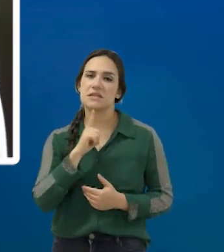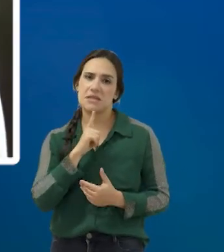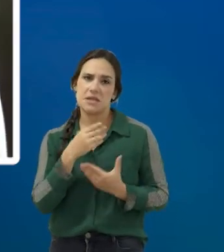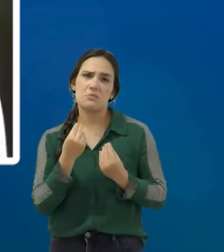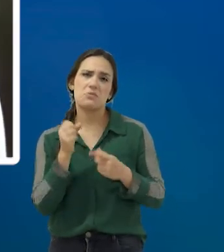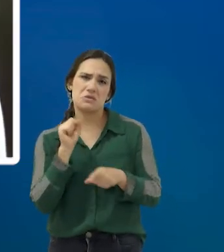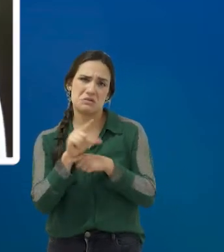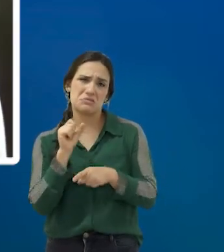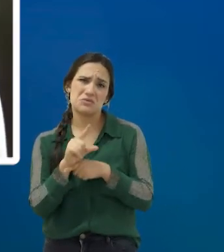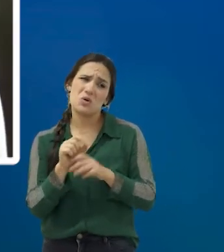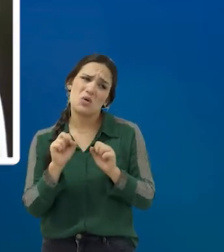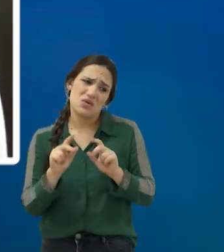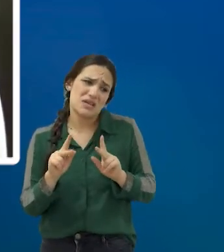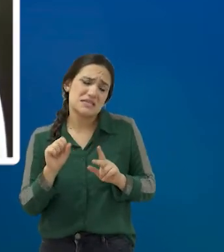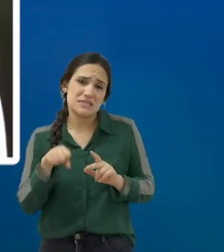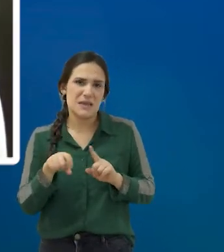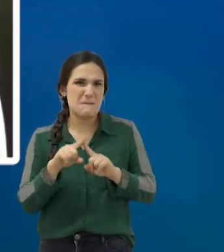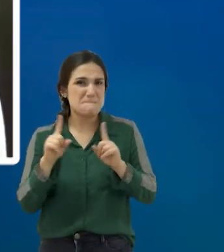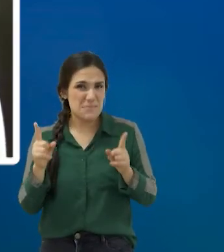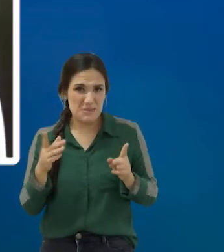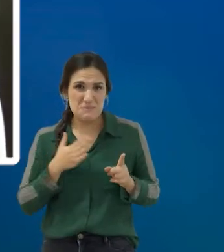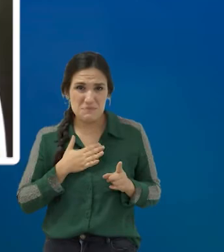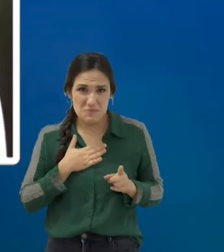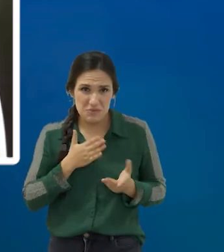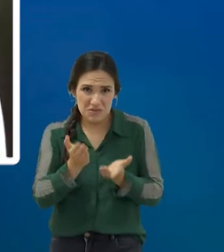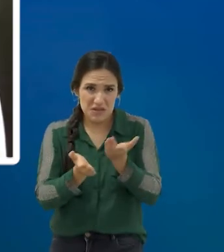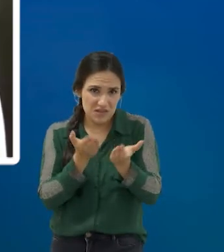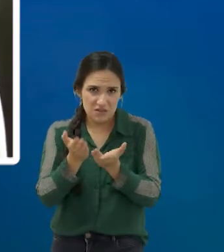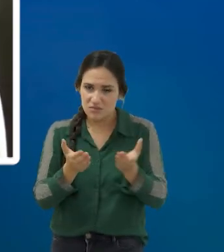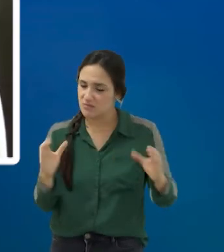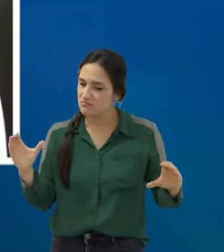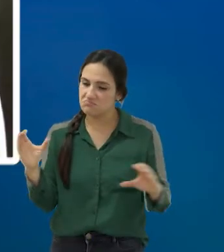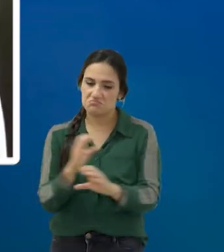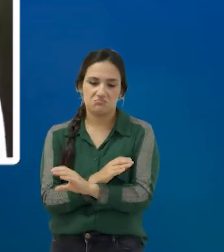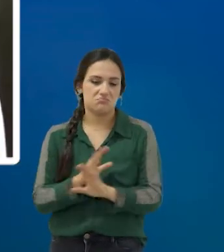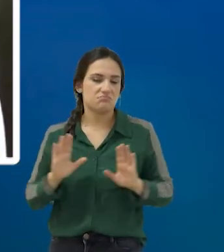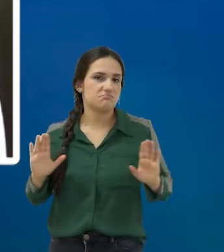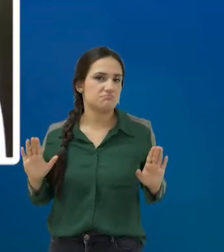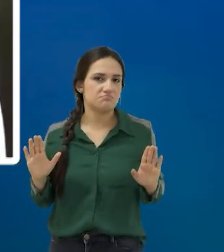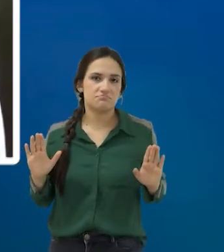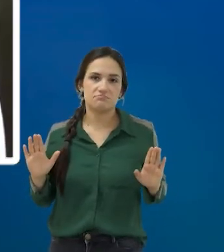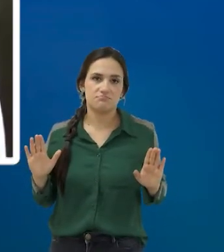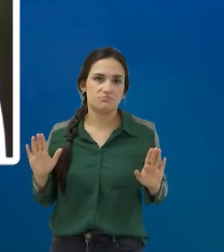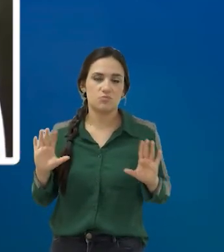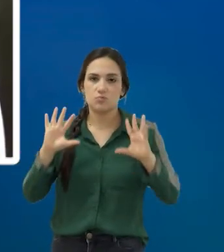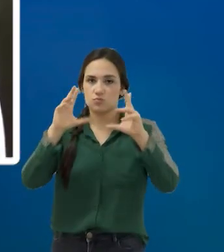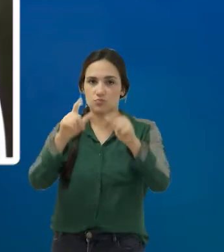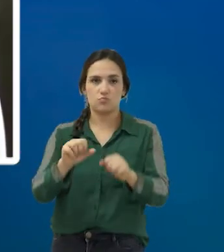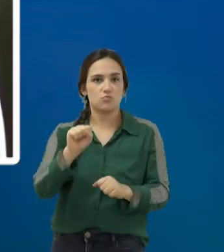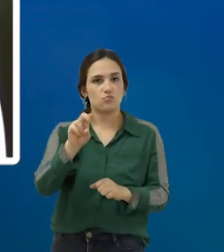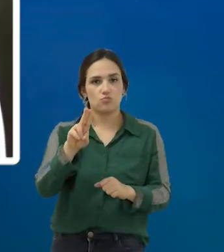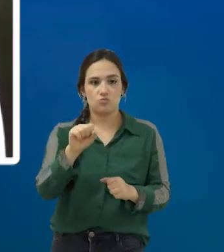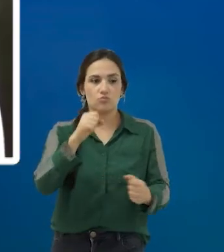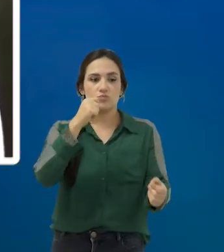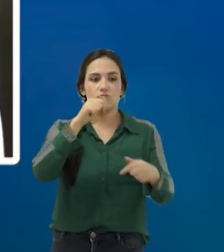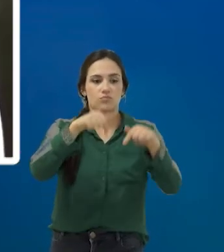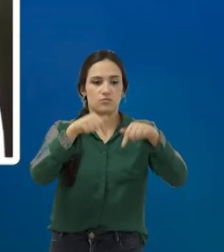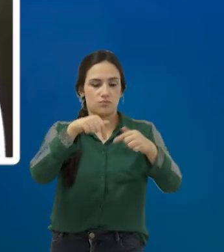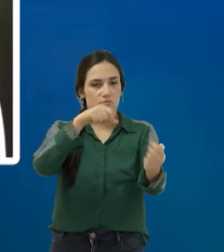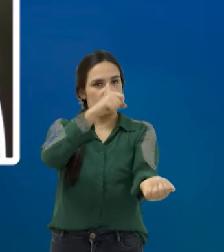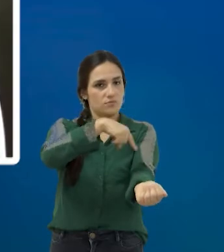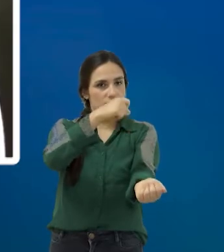aspecto. Há muitas críticas a fazer ao SUS? Mas no caso do meu tratamento, ele foi eficaz. E foi totalmente pelo SUS,